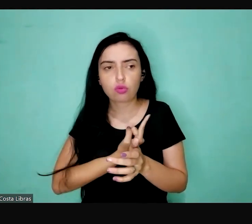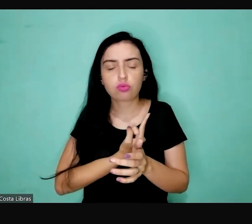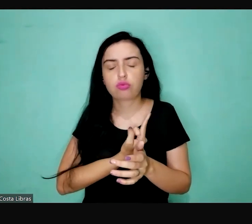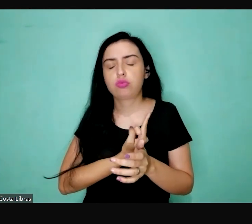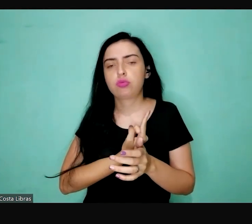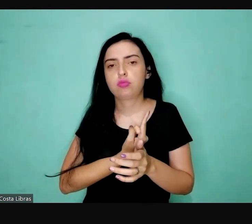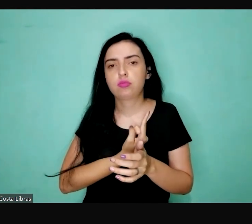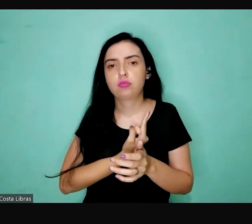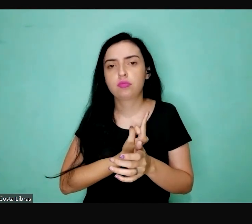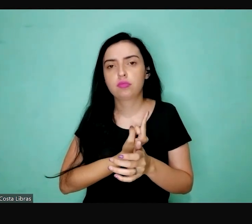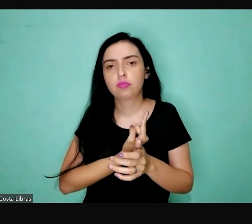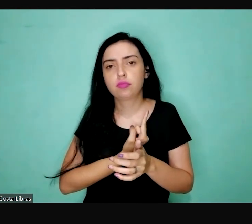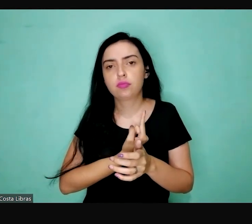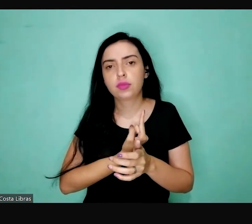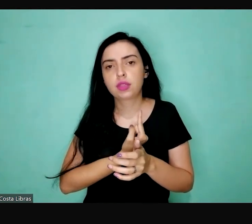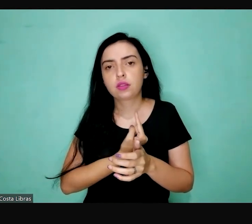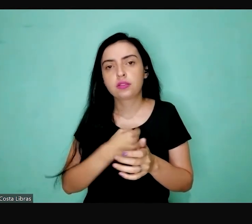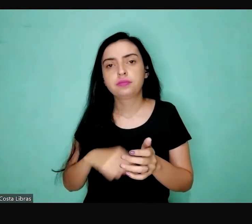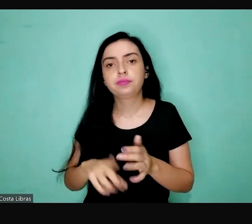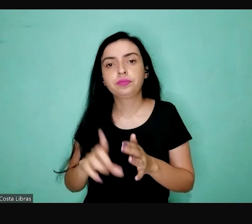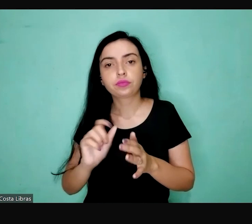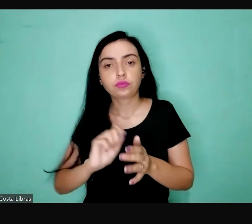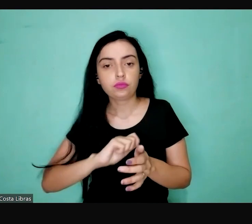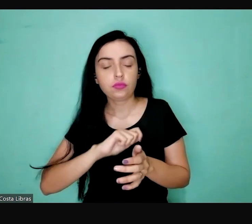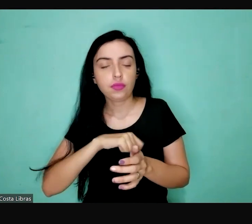no nosso direito espanhol. Eu não dizia,